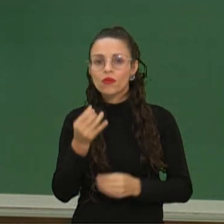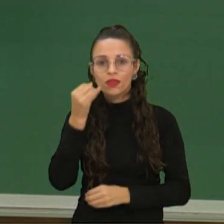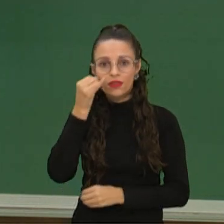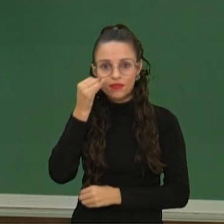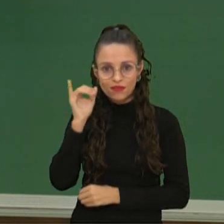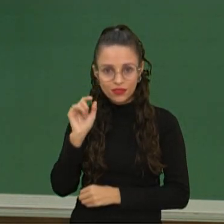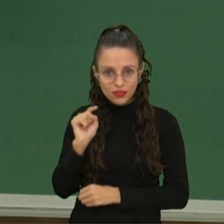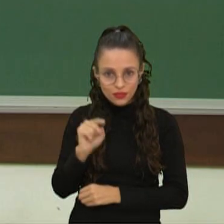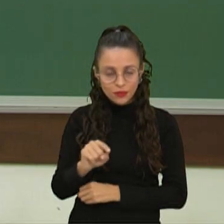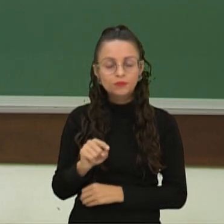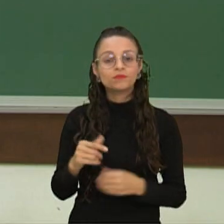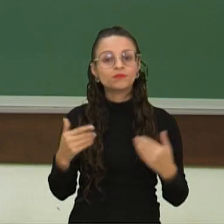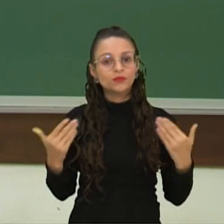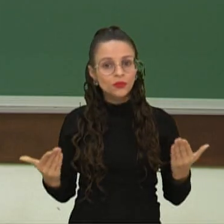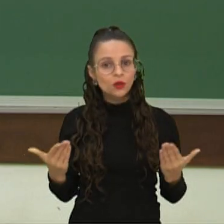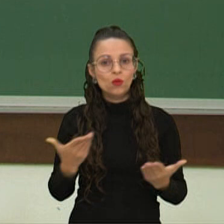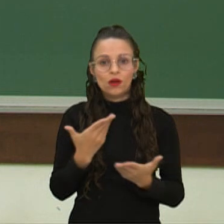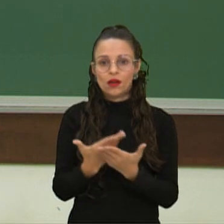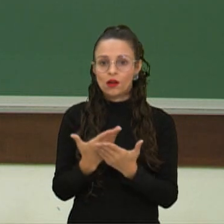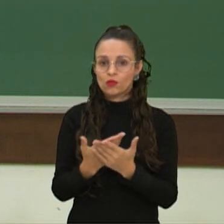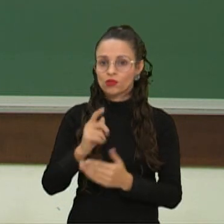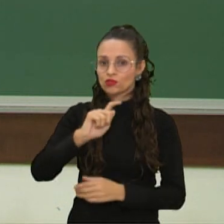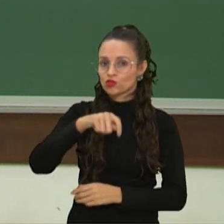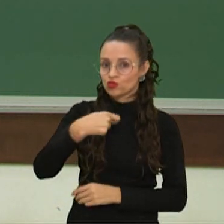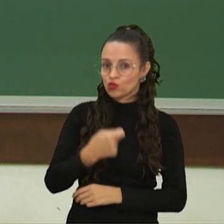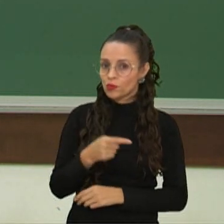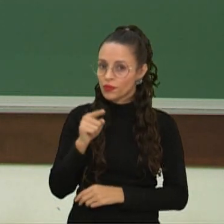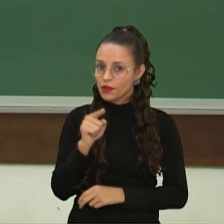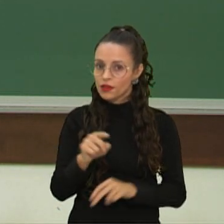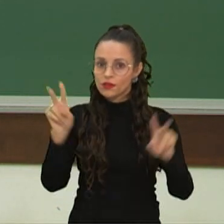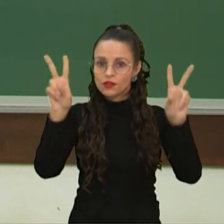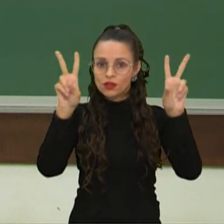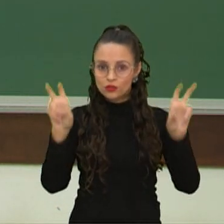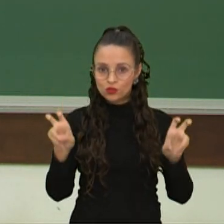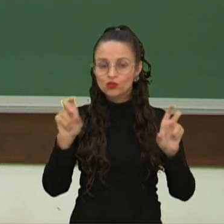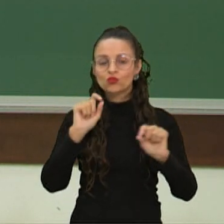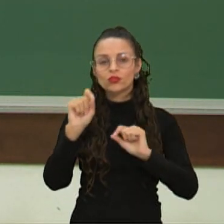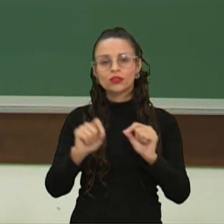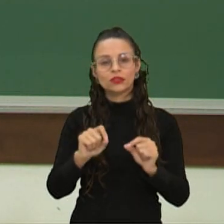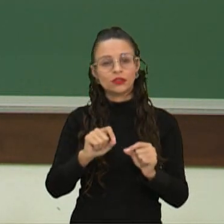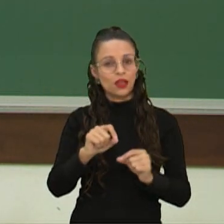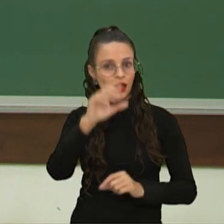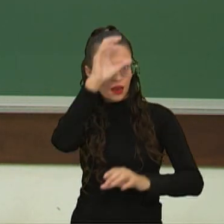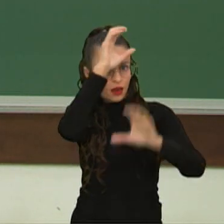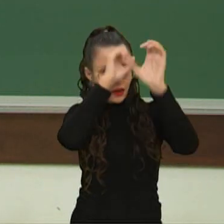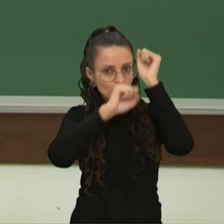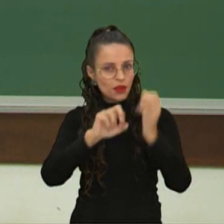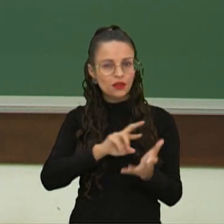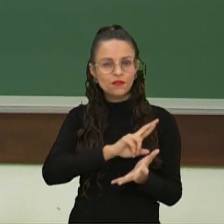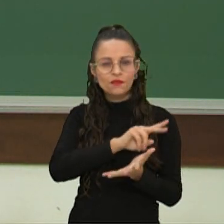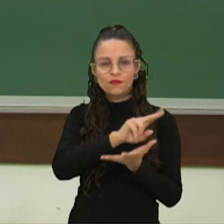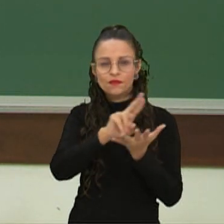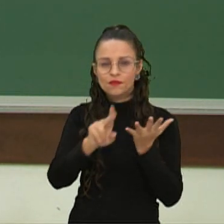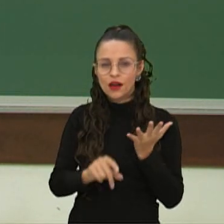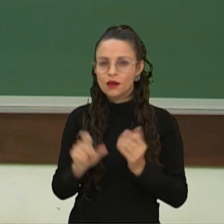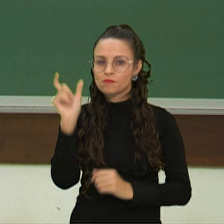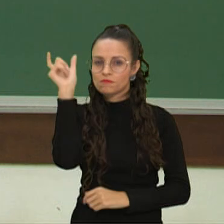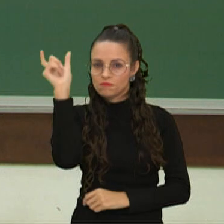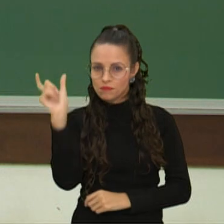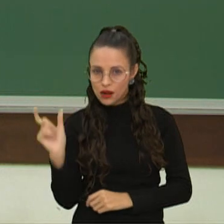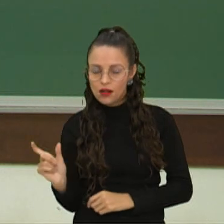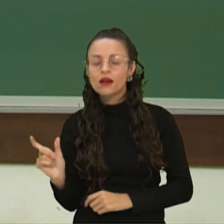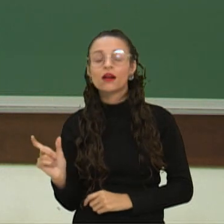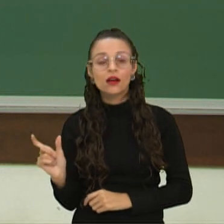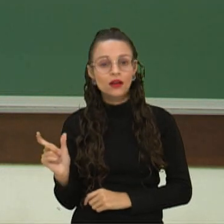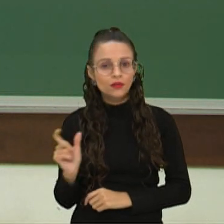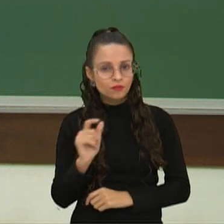bom? Então, a nossa aula ela vai girar em torno desse assunto. Então, nós vamos aprender várias palavras novas, deixa o dicionário aí do lado, para